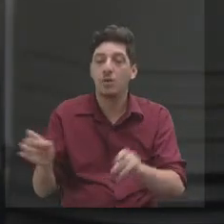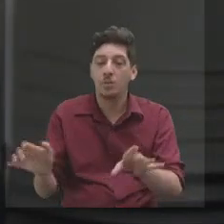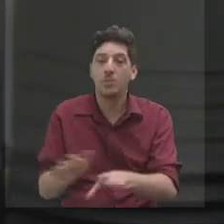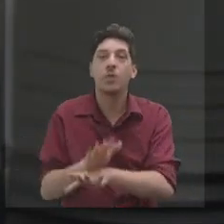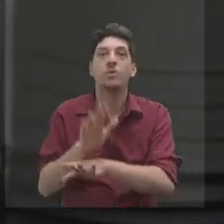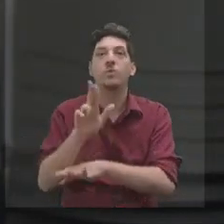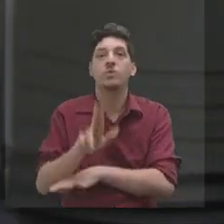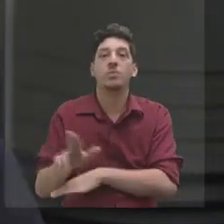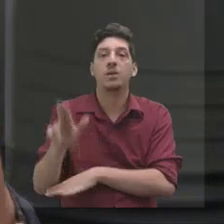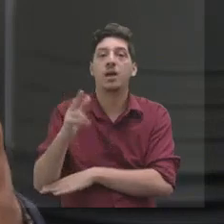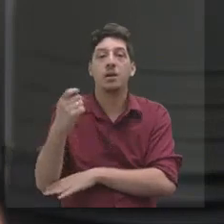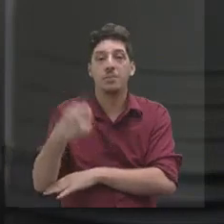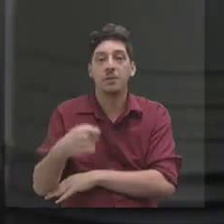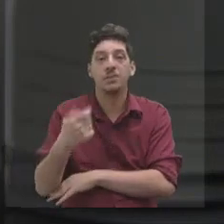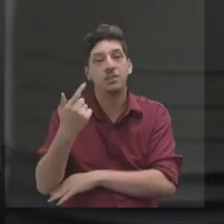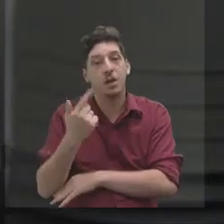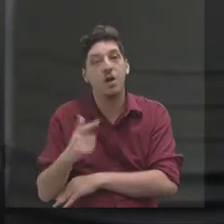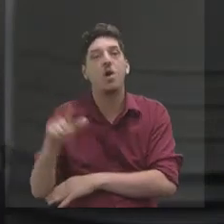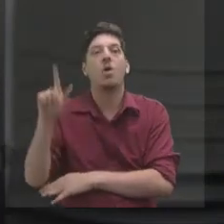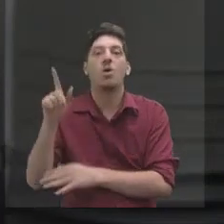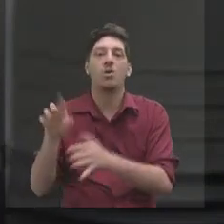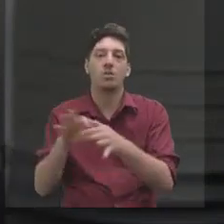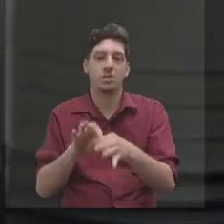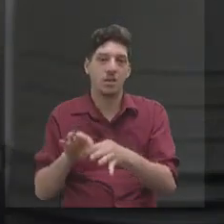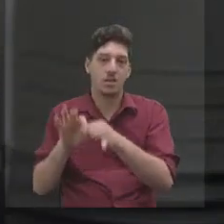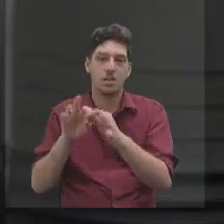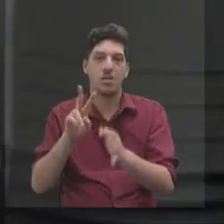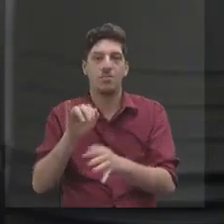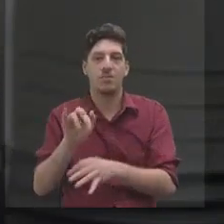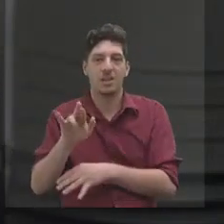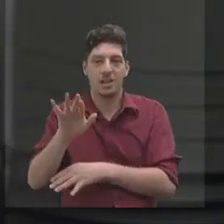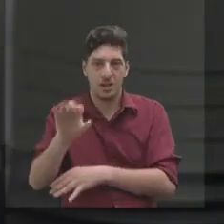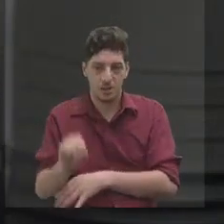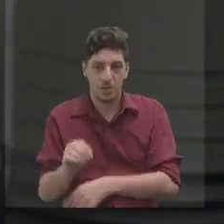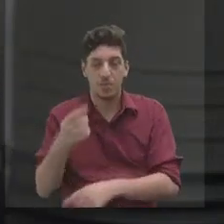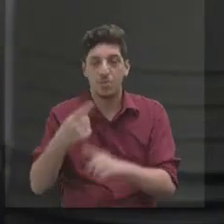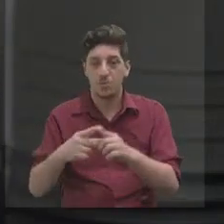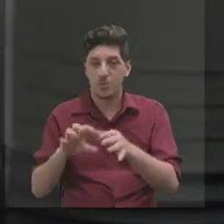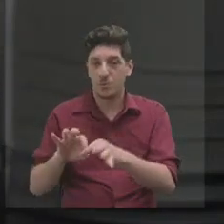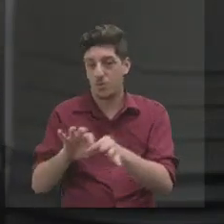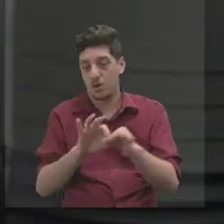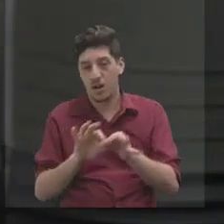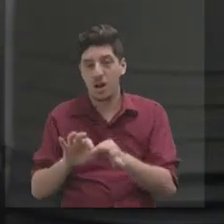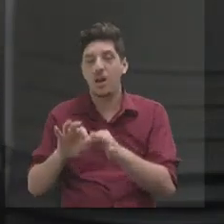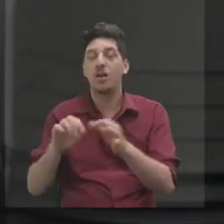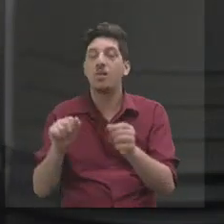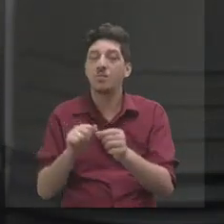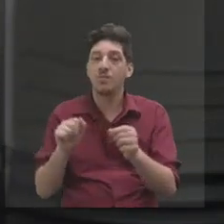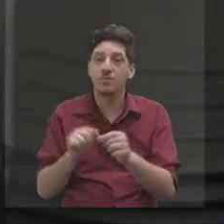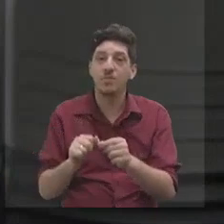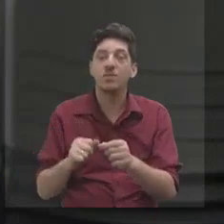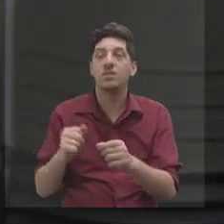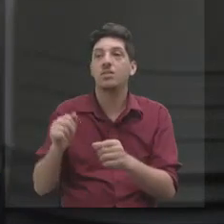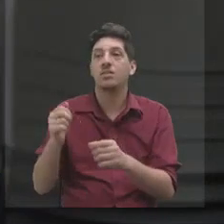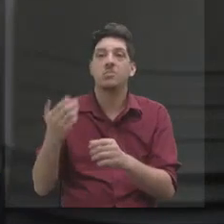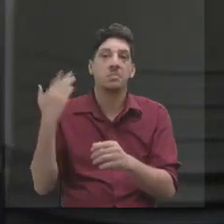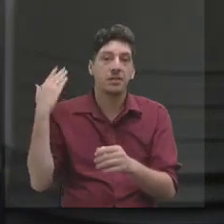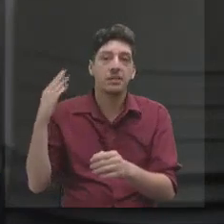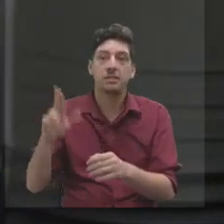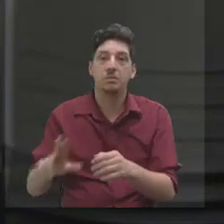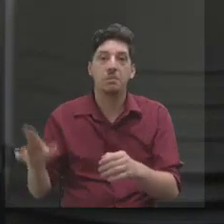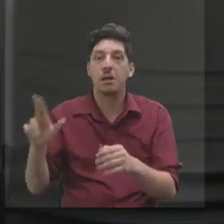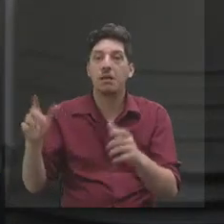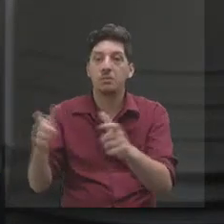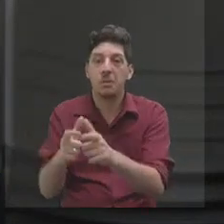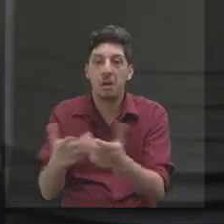já precisa de um outro anel viário porque aquele anel viário foi feito quando Berlanda era menor então